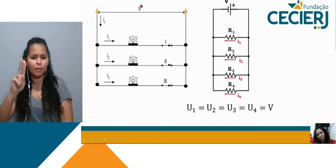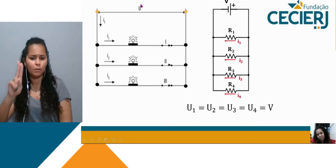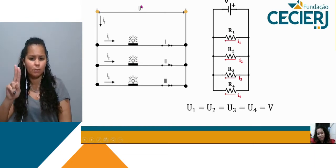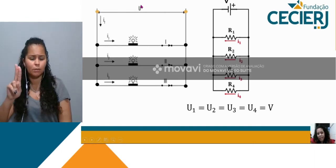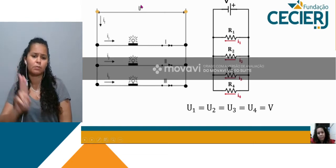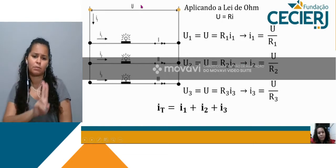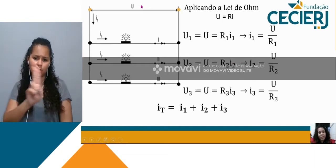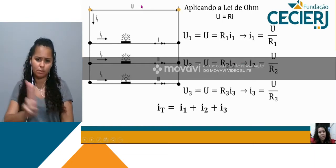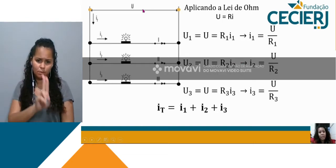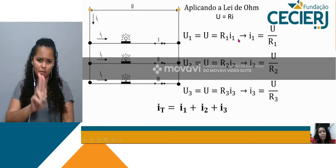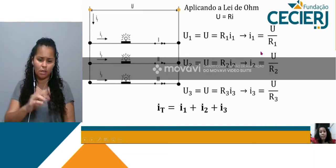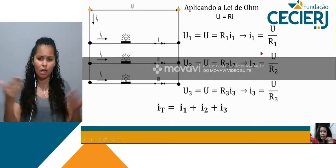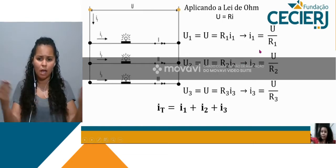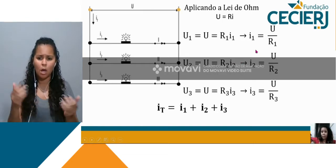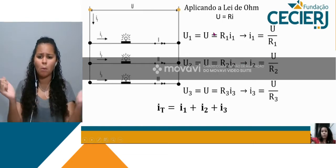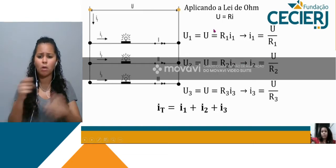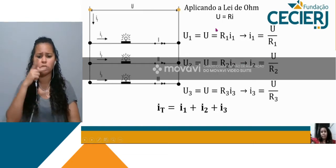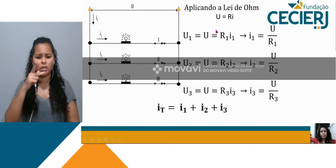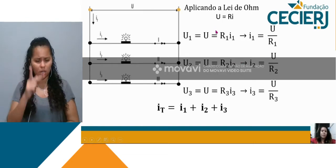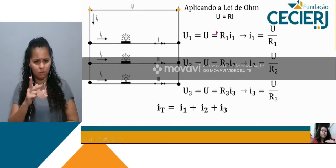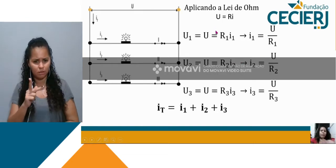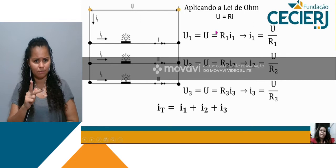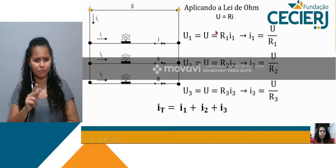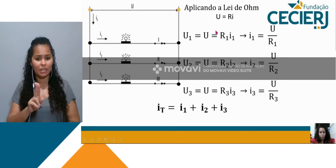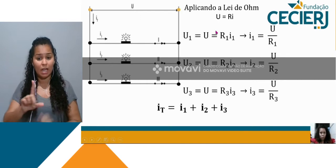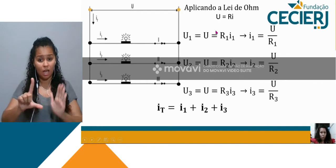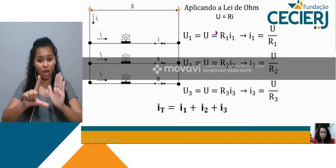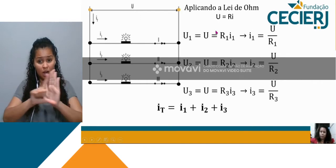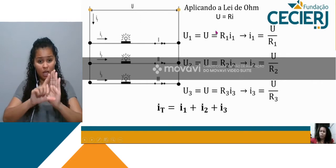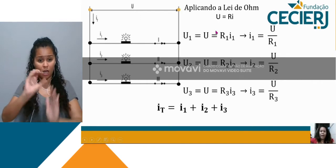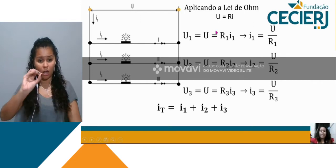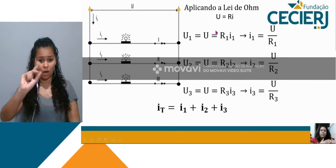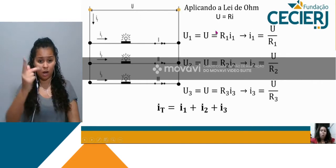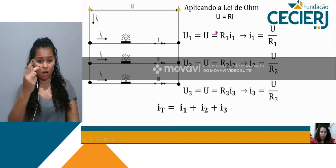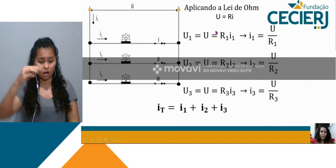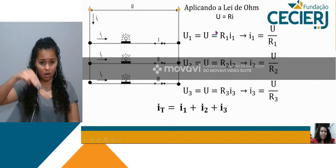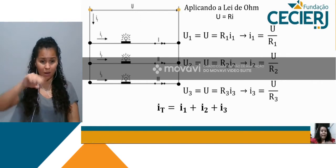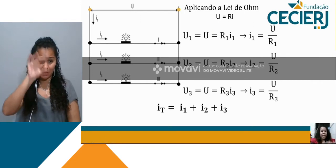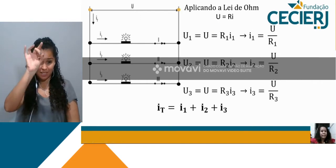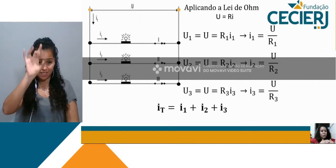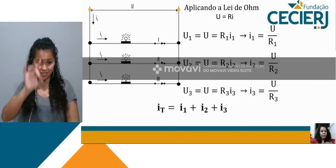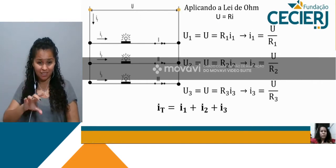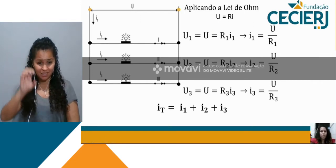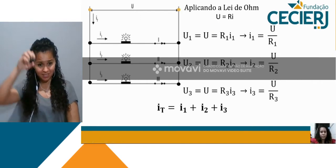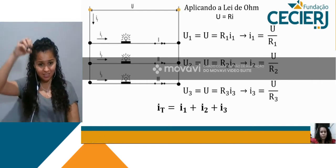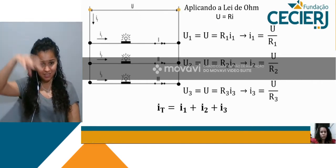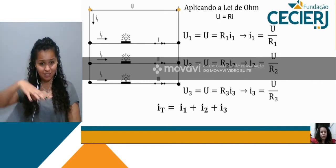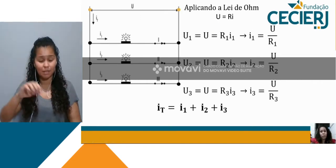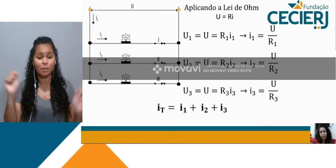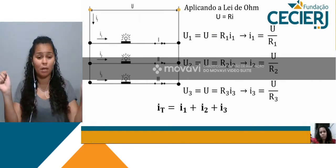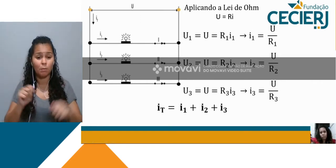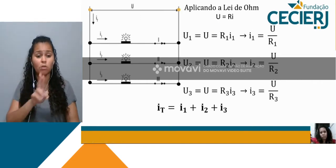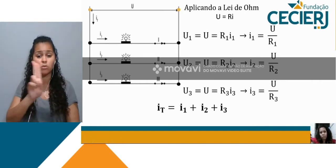usufruir. E aí, o que eu posso dizer? Se eu aplico a lei de Ohm em cada uma das lâmpadas,